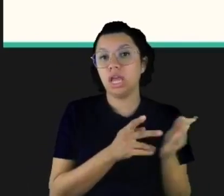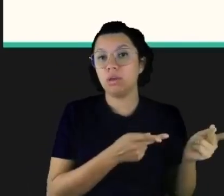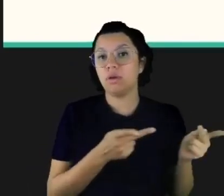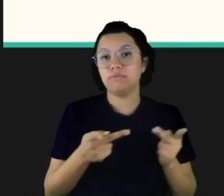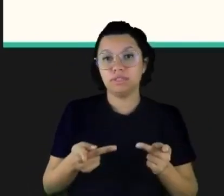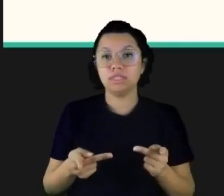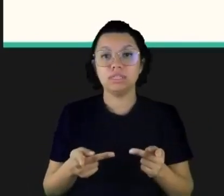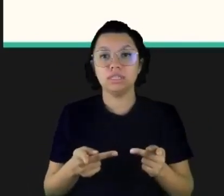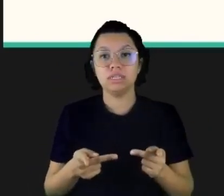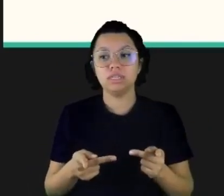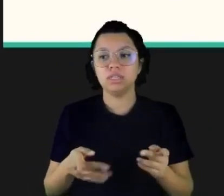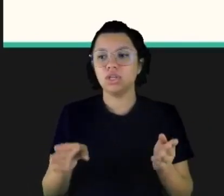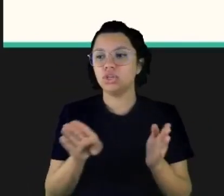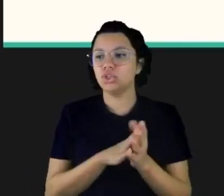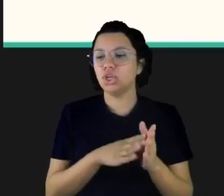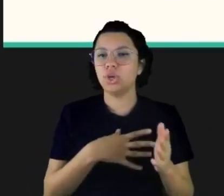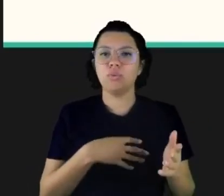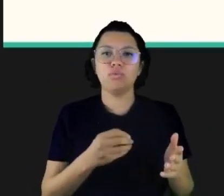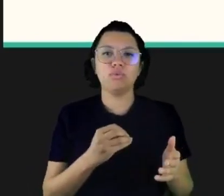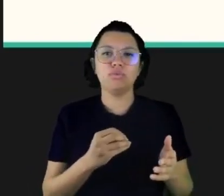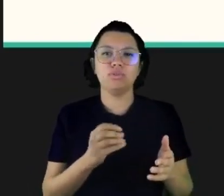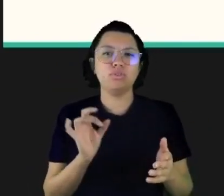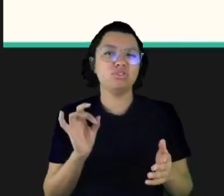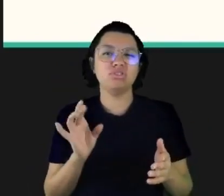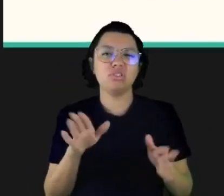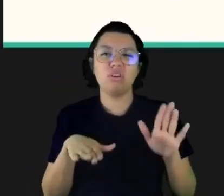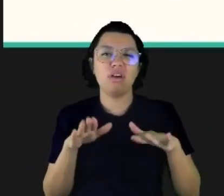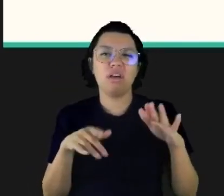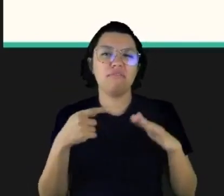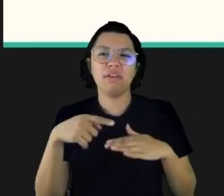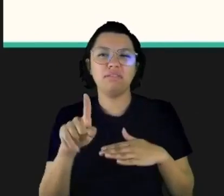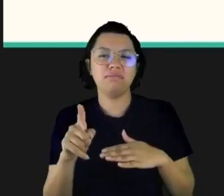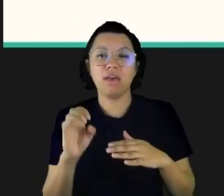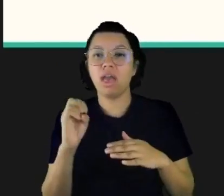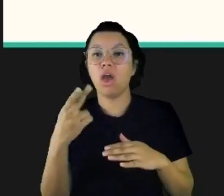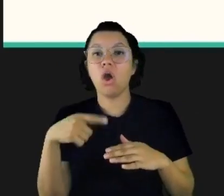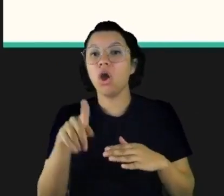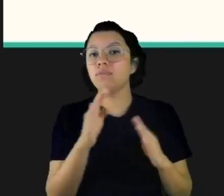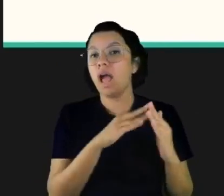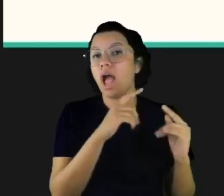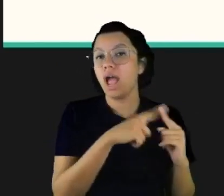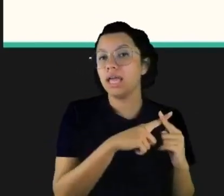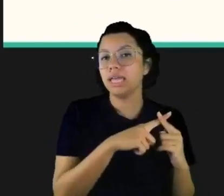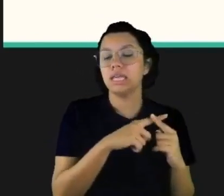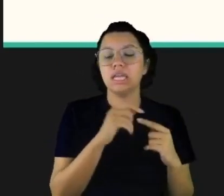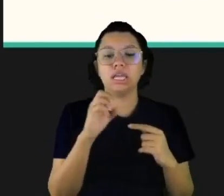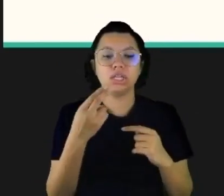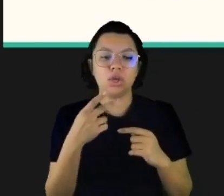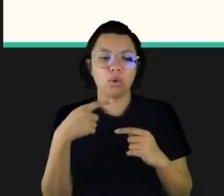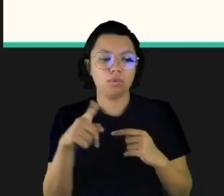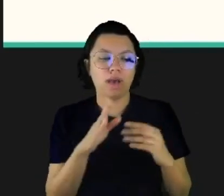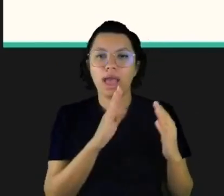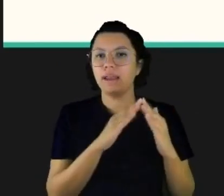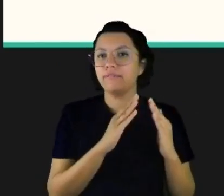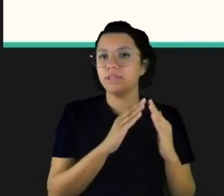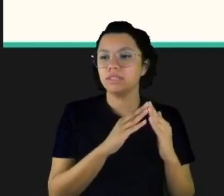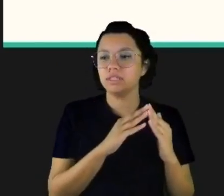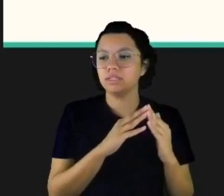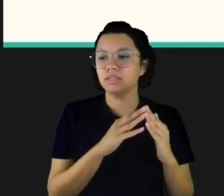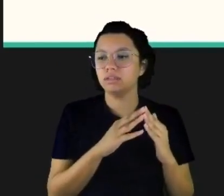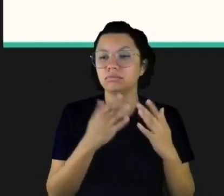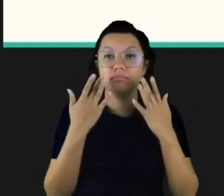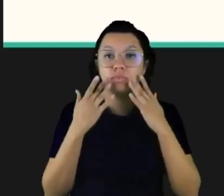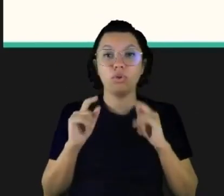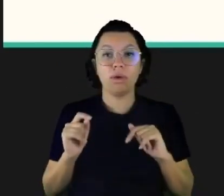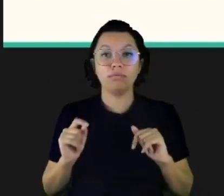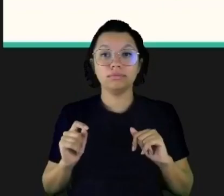aquele filho que visita só de vez em quando, ou ele vai na igreja, ele vai na vizinha, ele está normal. Mas